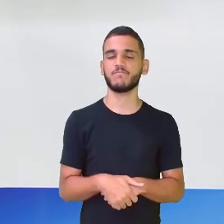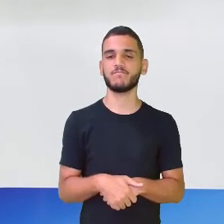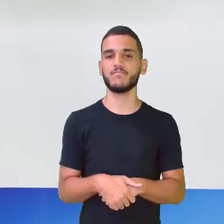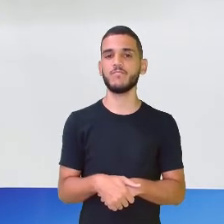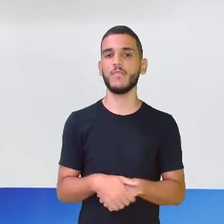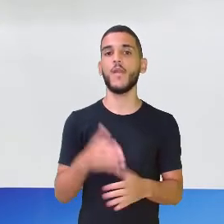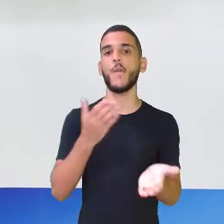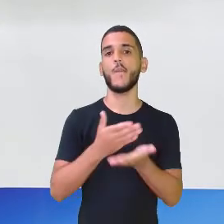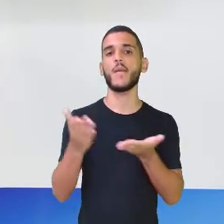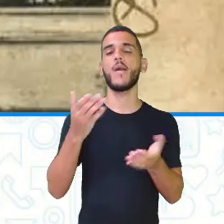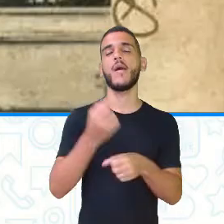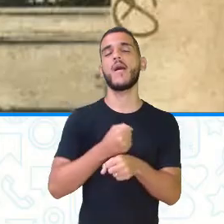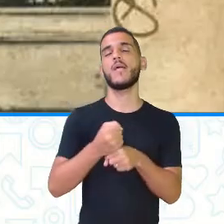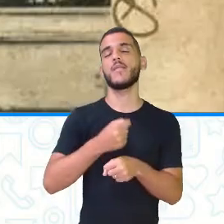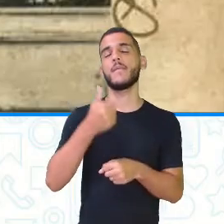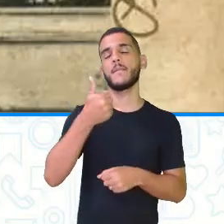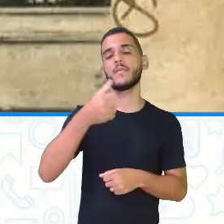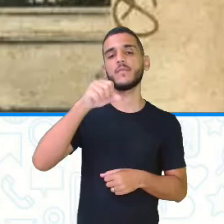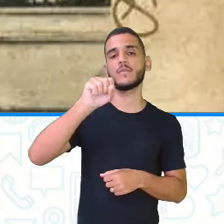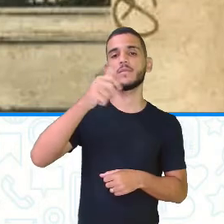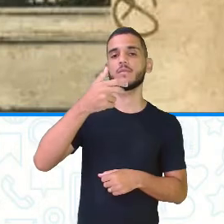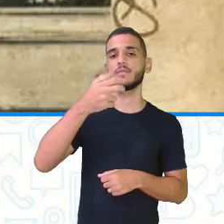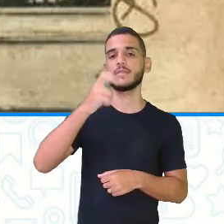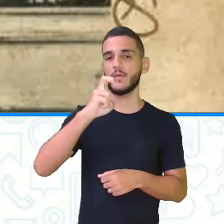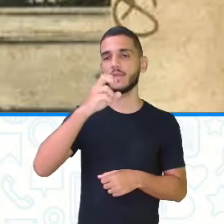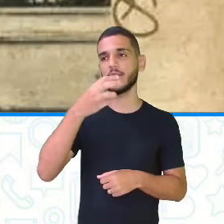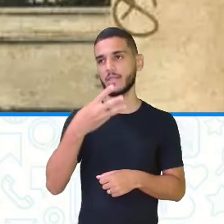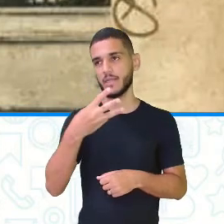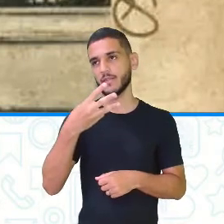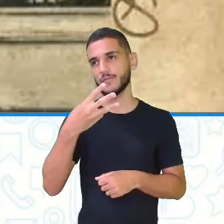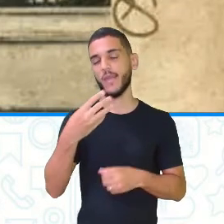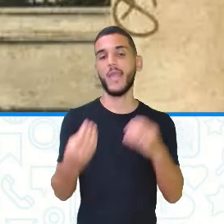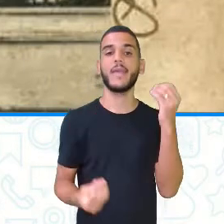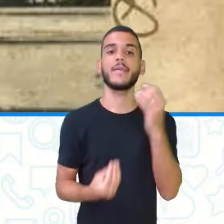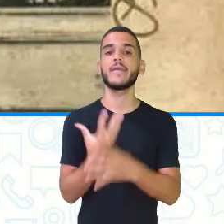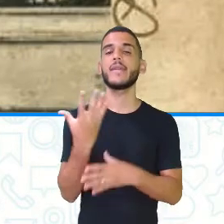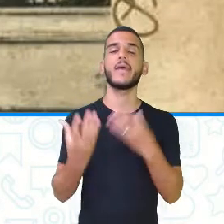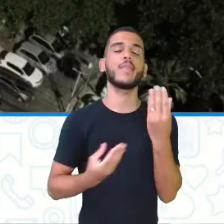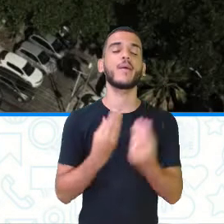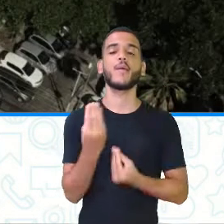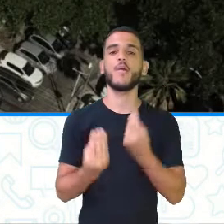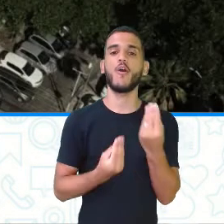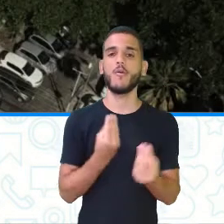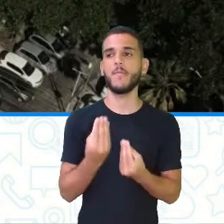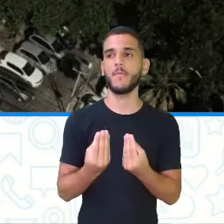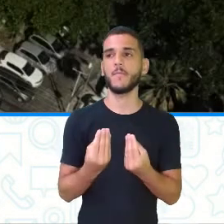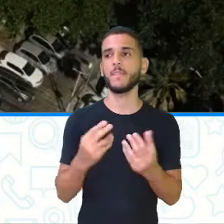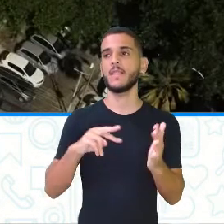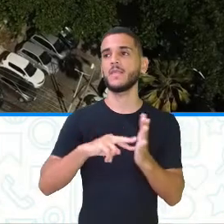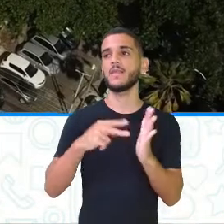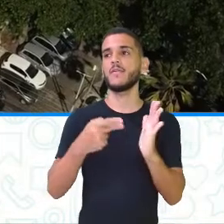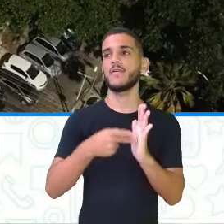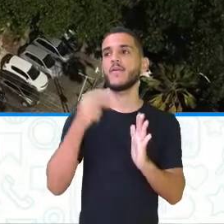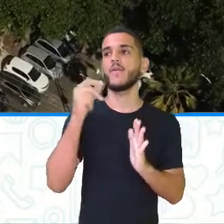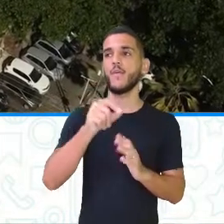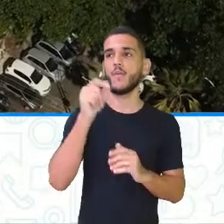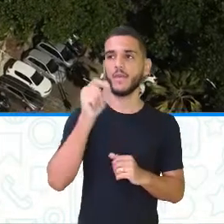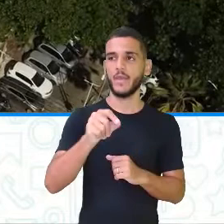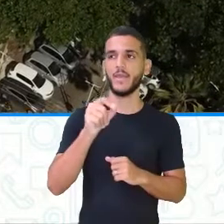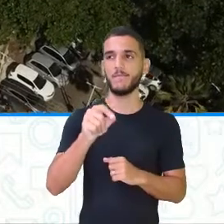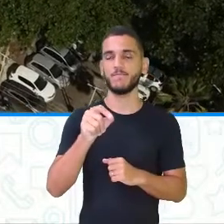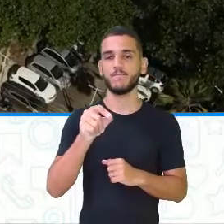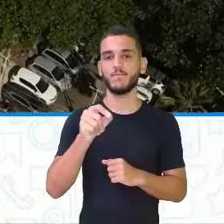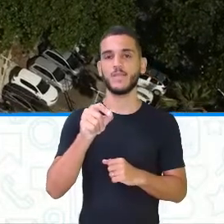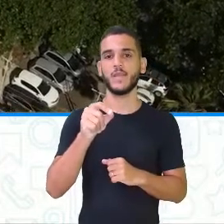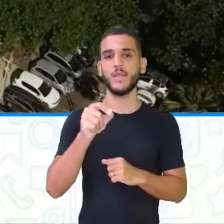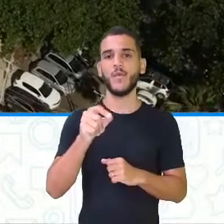ela foi inaugurada em 1853 e ela foi criada para ser um portão de entrada da Marinha. E como